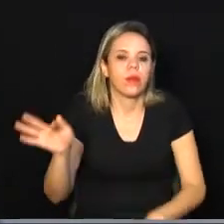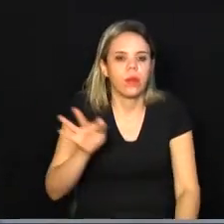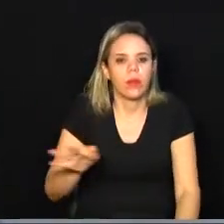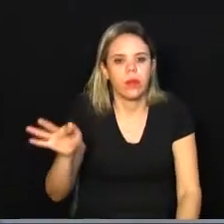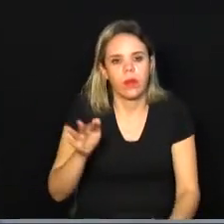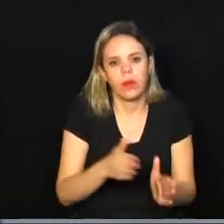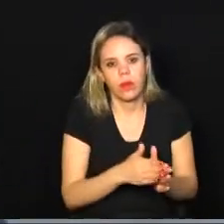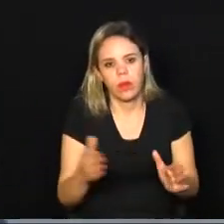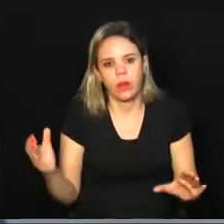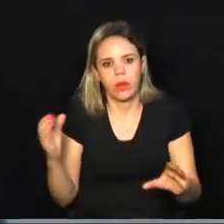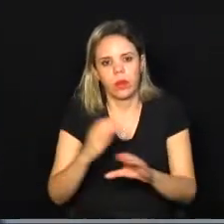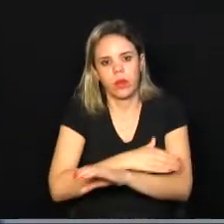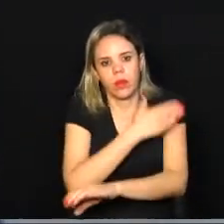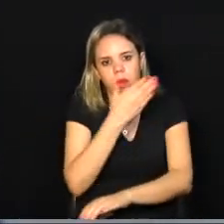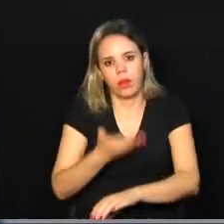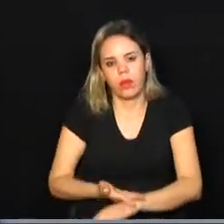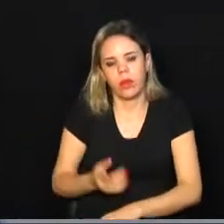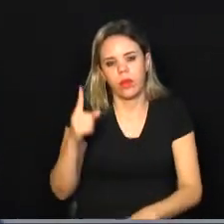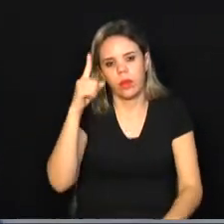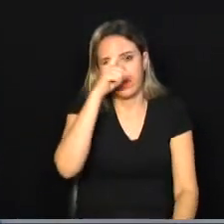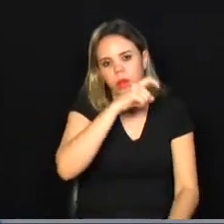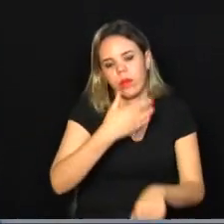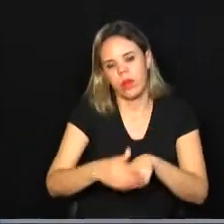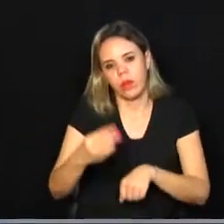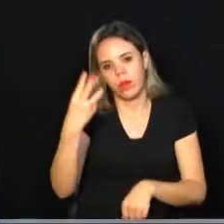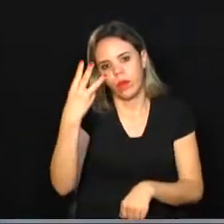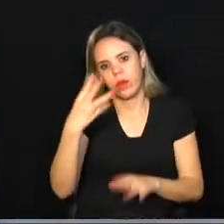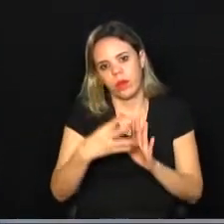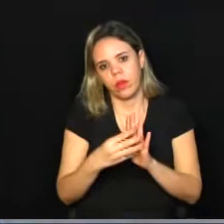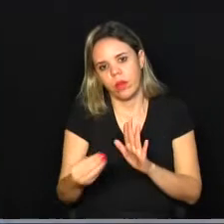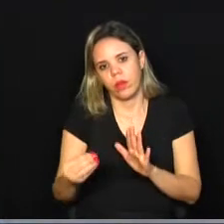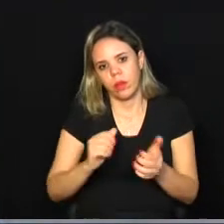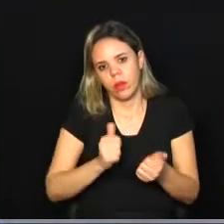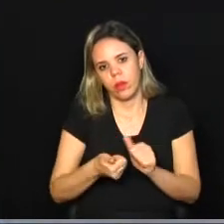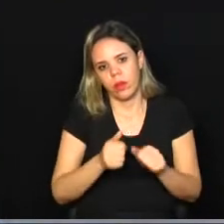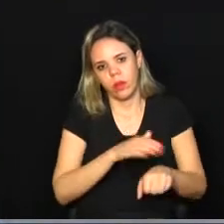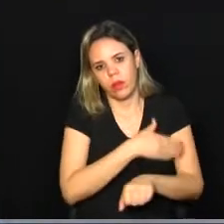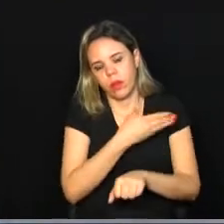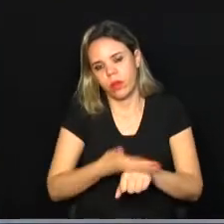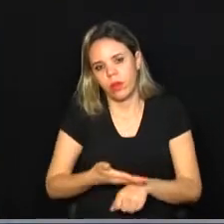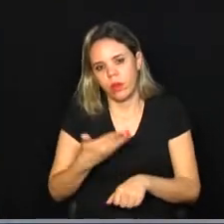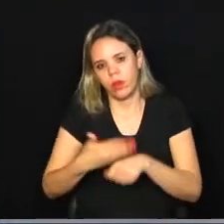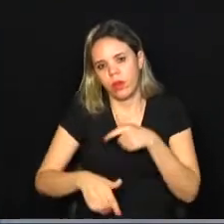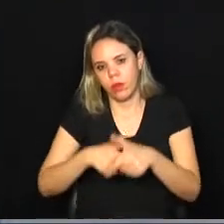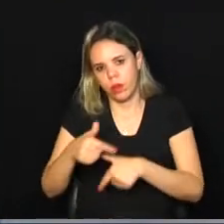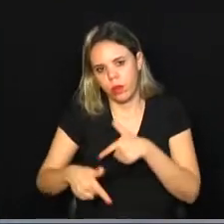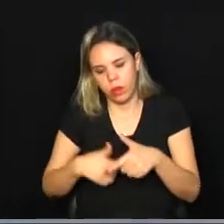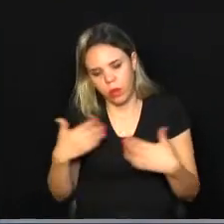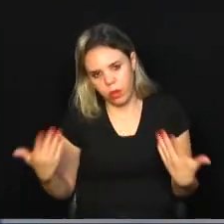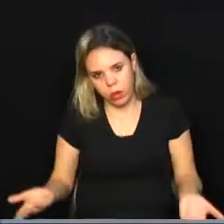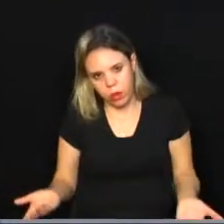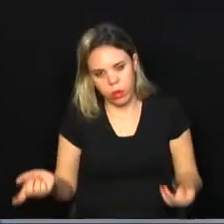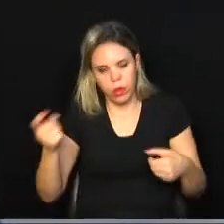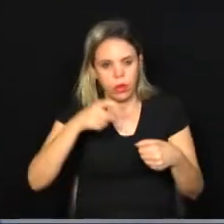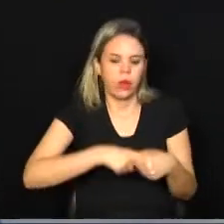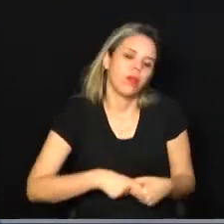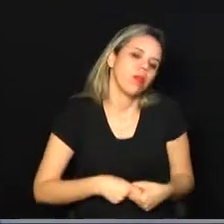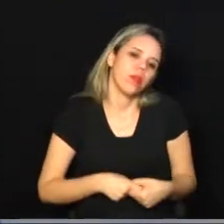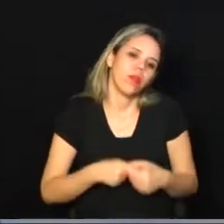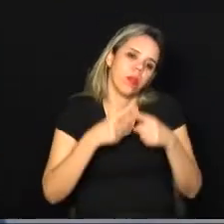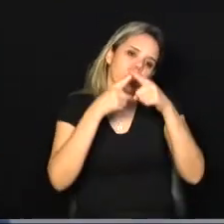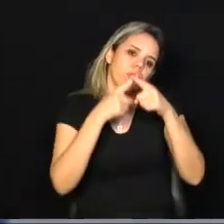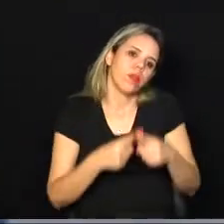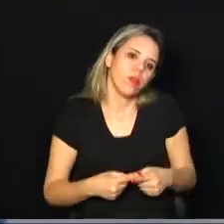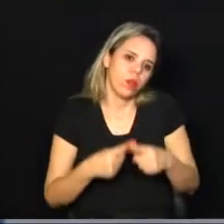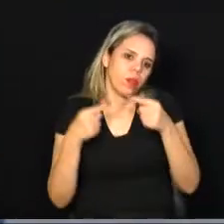período integral, e era muito difícil treinar 3 modalidades com período integral e ainda trabalhando. Então, eu voltei a